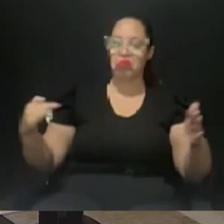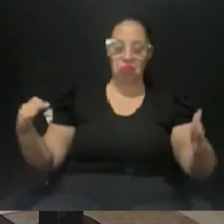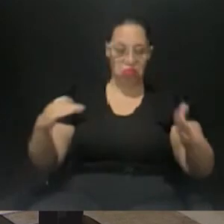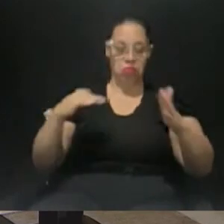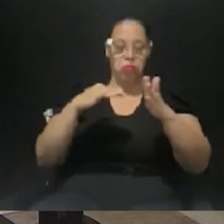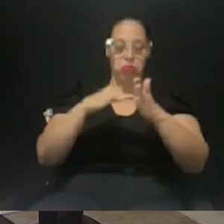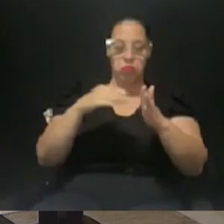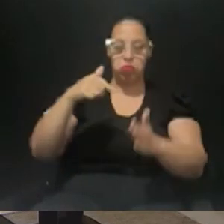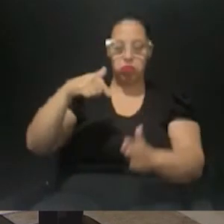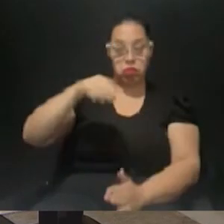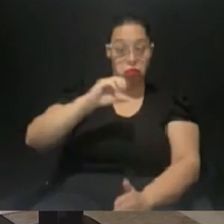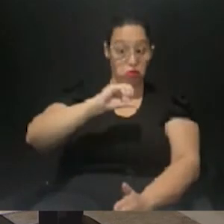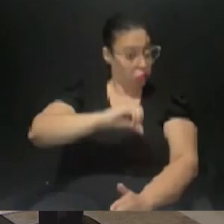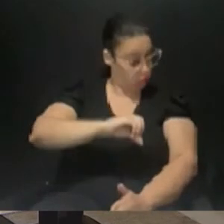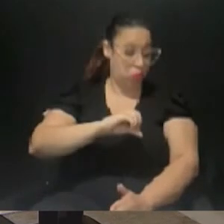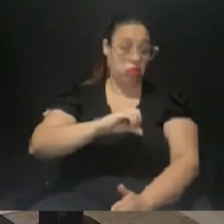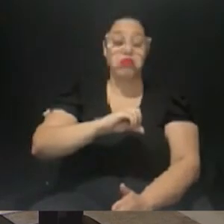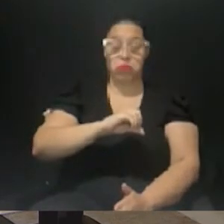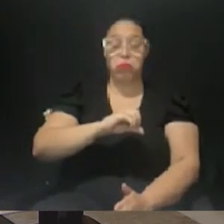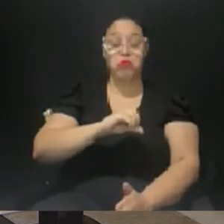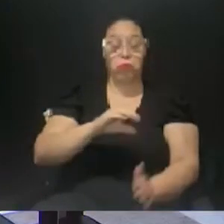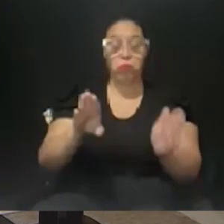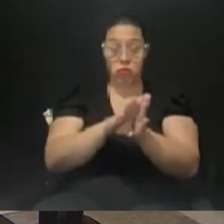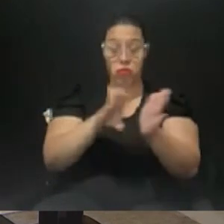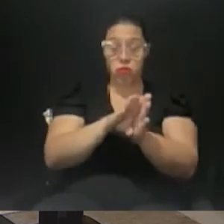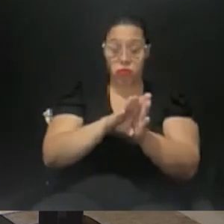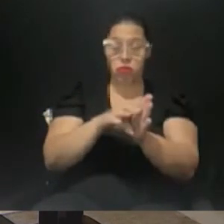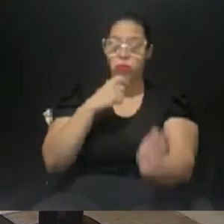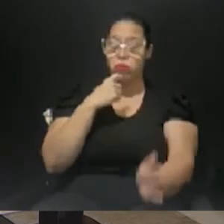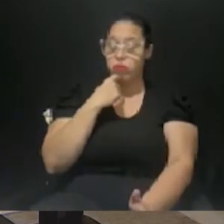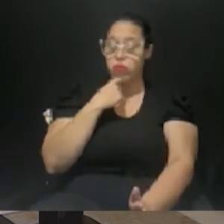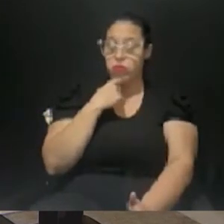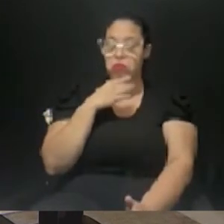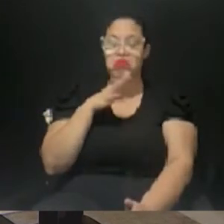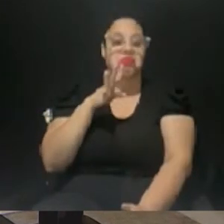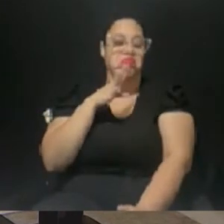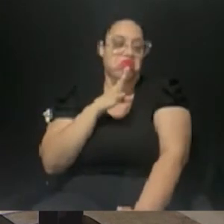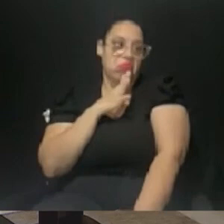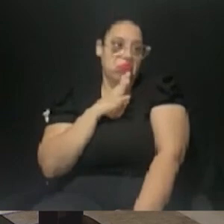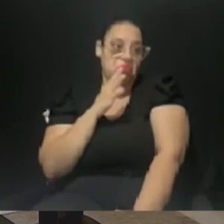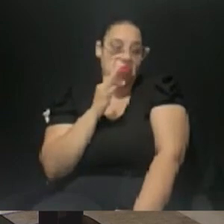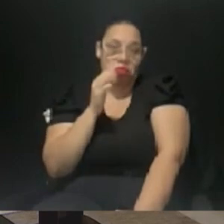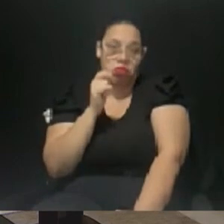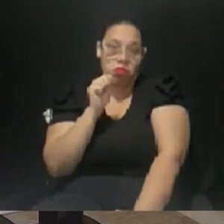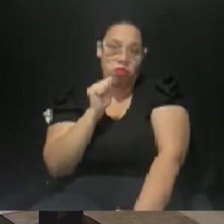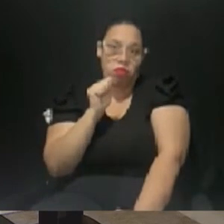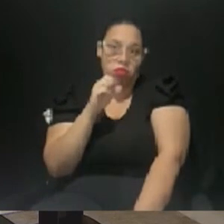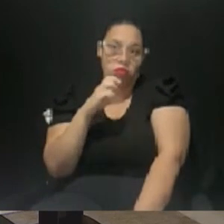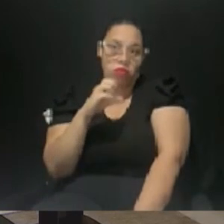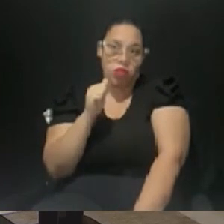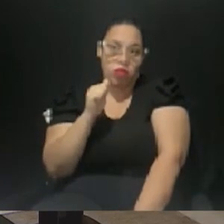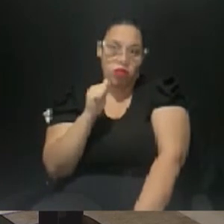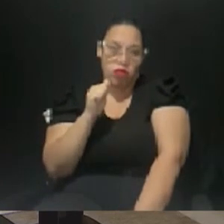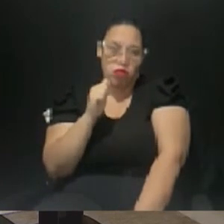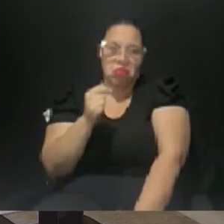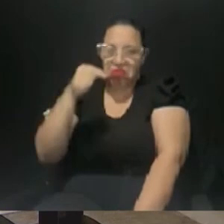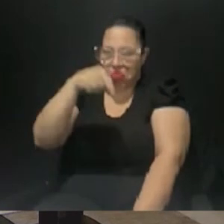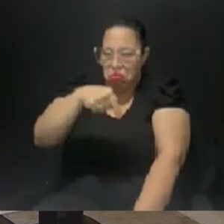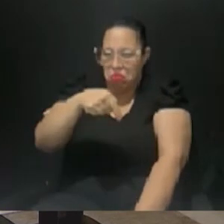79, né, quando eu conheci o Faca, ele tinha uma outra, o Faca Bar aqui na Conceição, uma